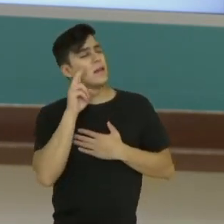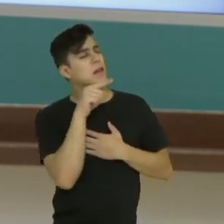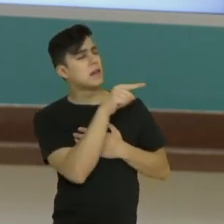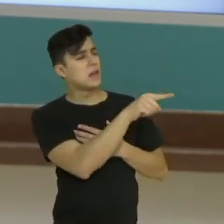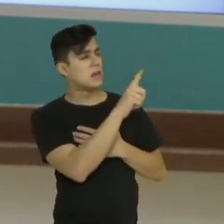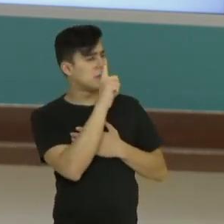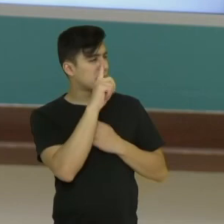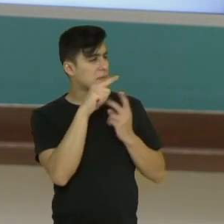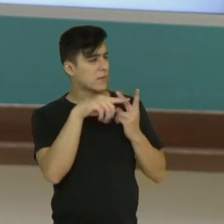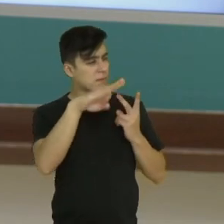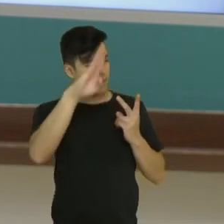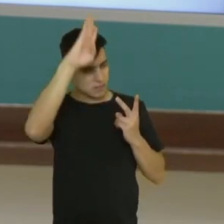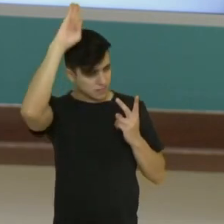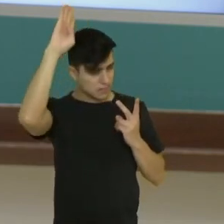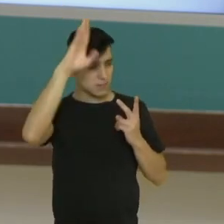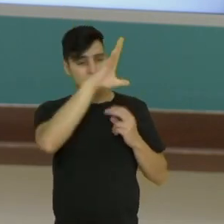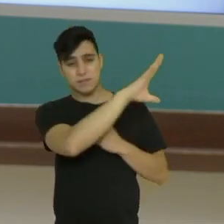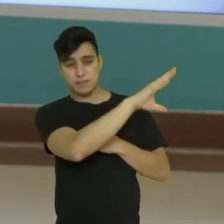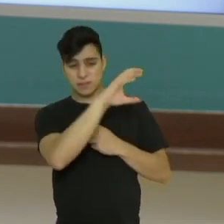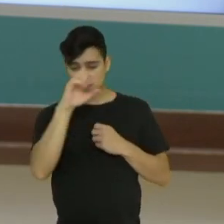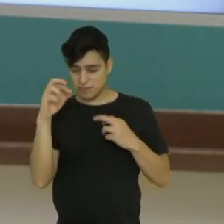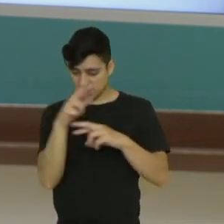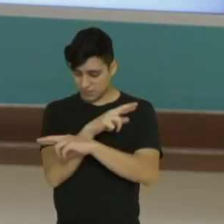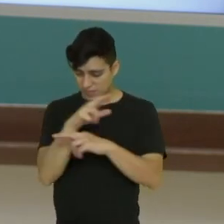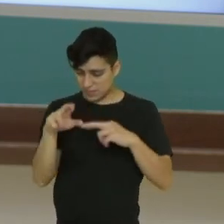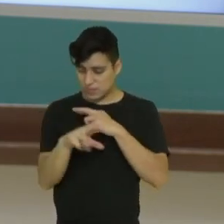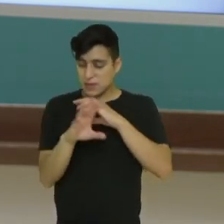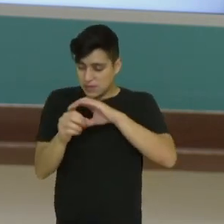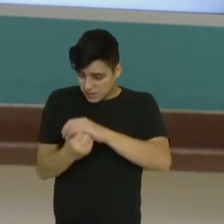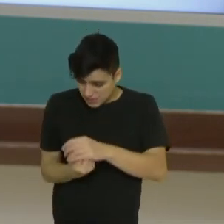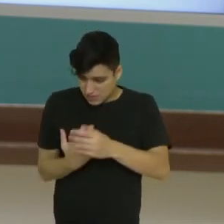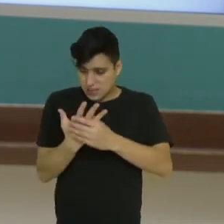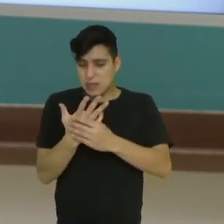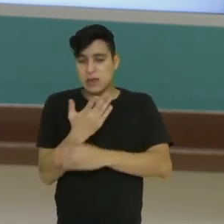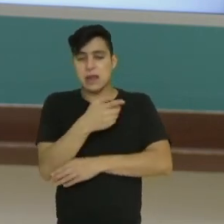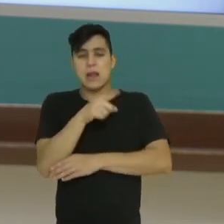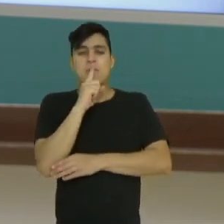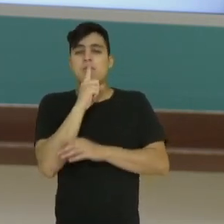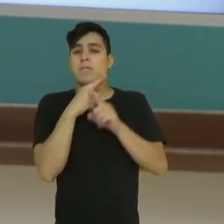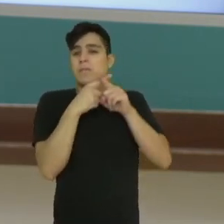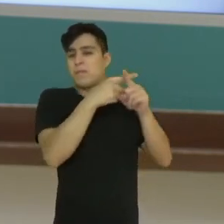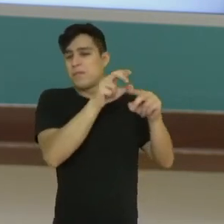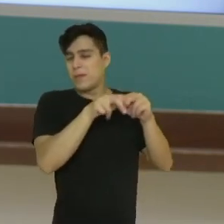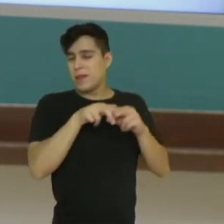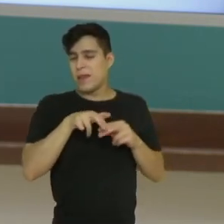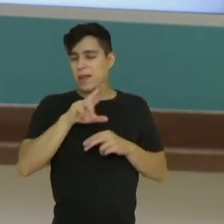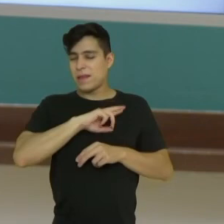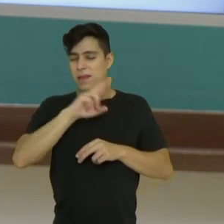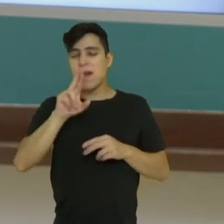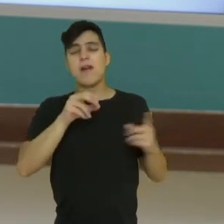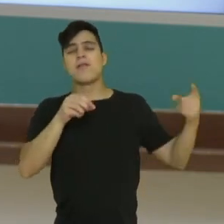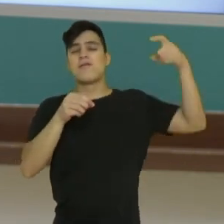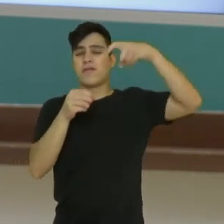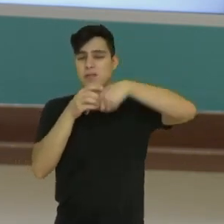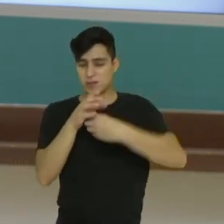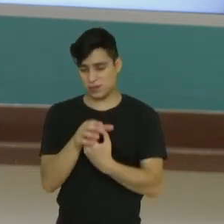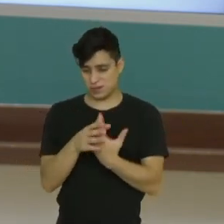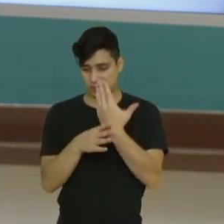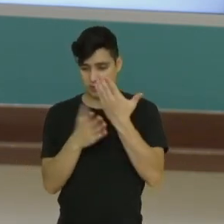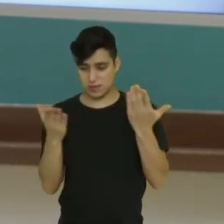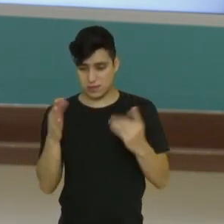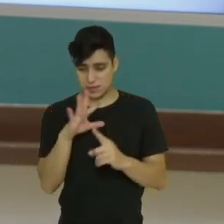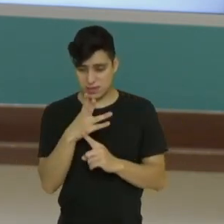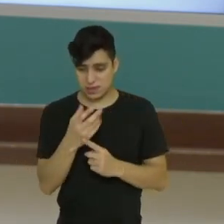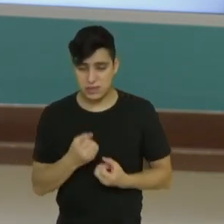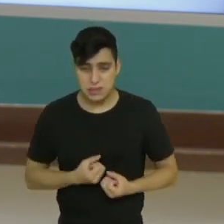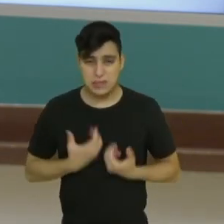antiga Grécia e Roma e vai fazê-las renascerem, porque elas tinham sido abolidas por causa da religião, e agora elas voltam ao contexto. Agora nós temos uma arte